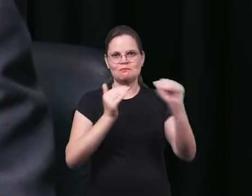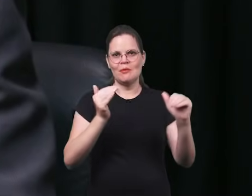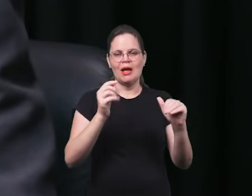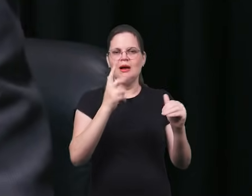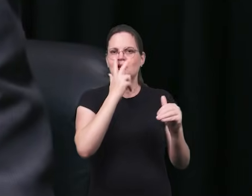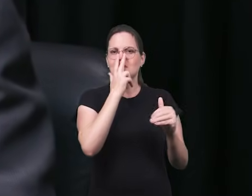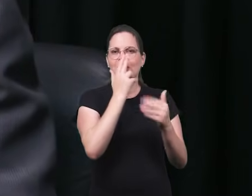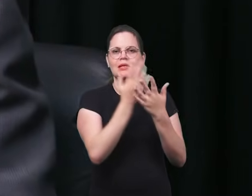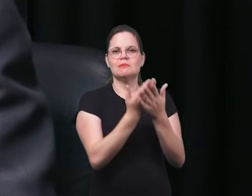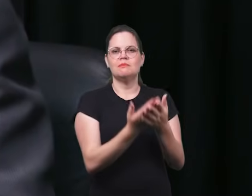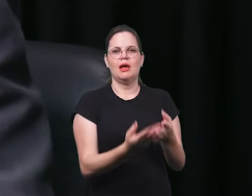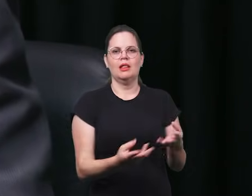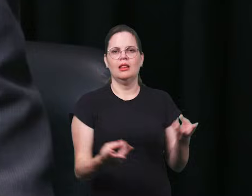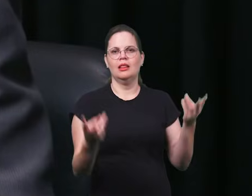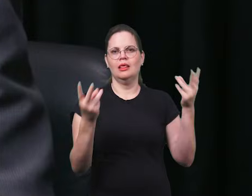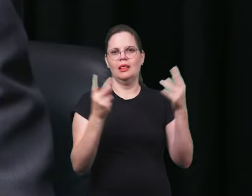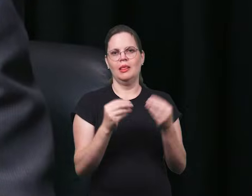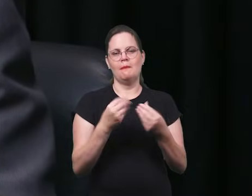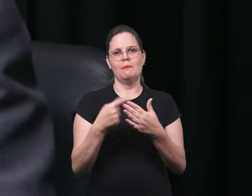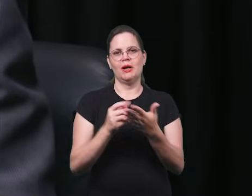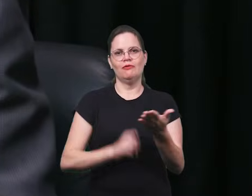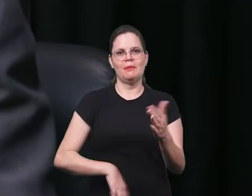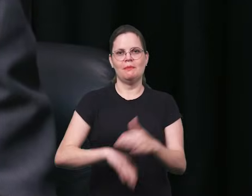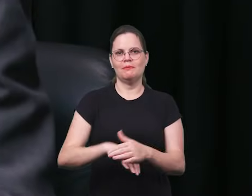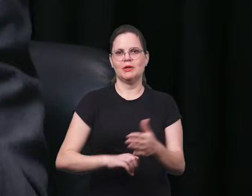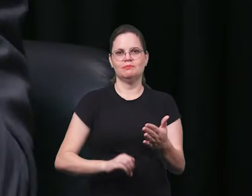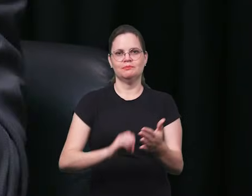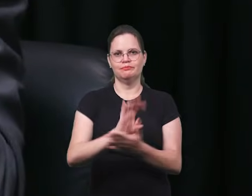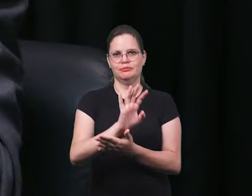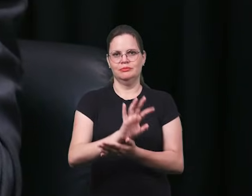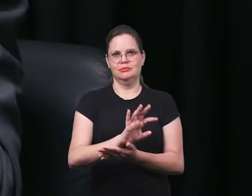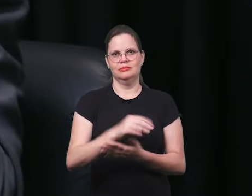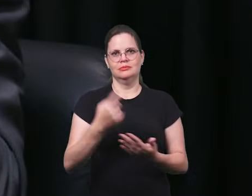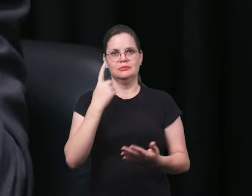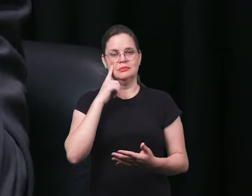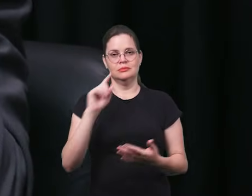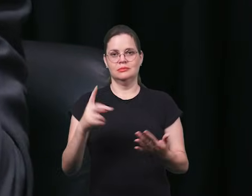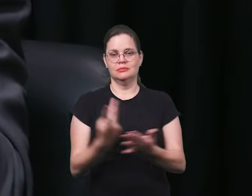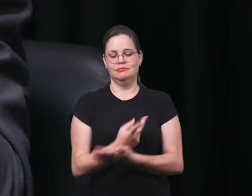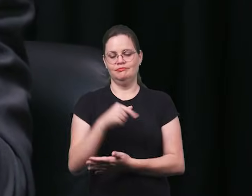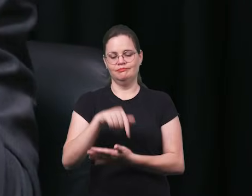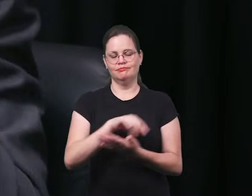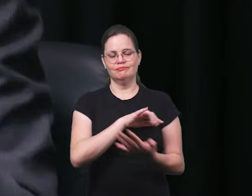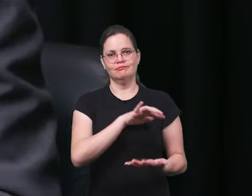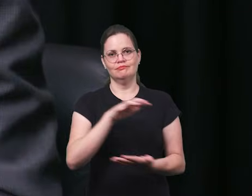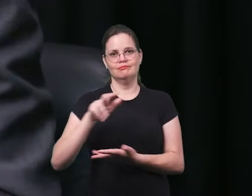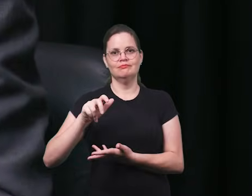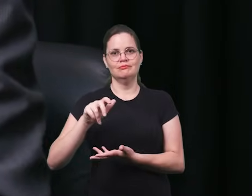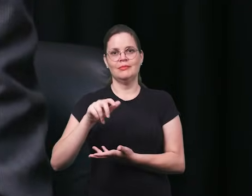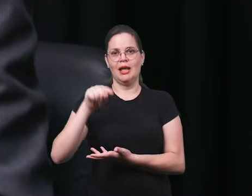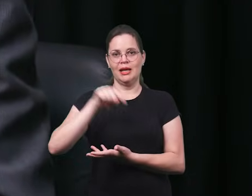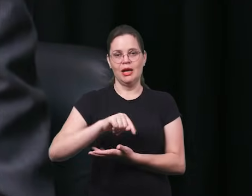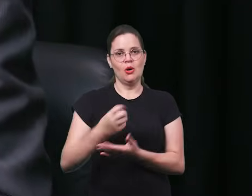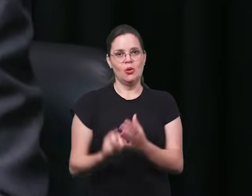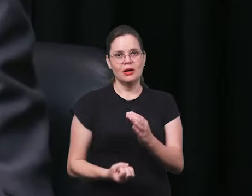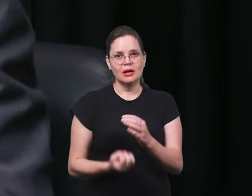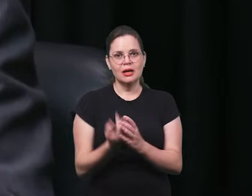Deus, de desobedecer o Senhor, e veio então ao mundo aquilo que Deus não